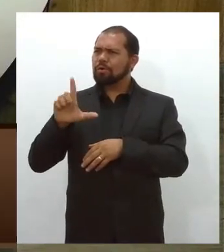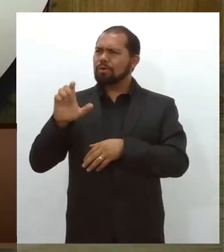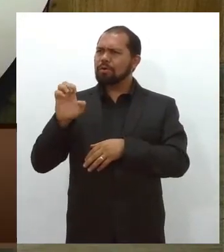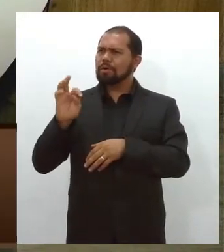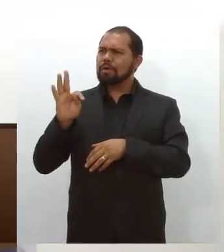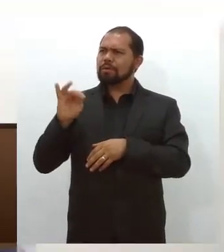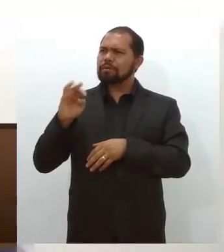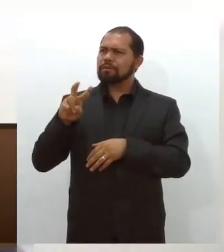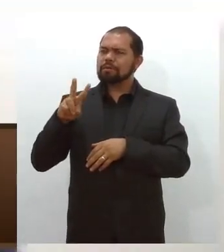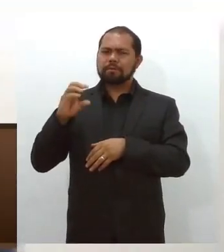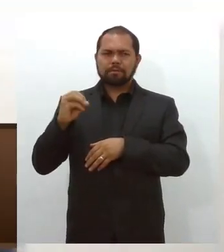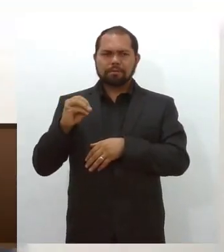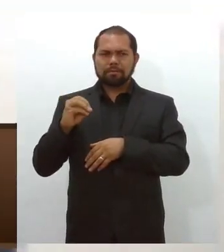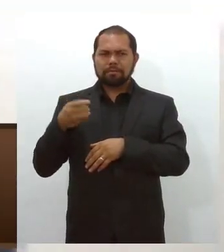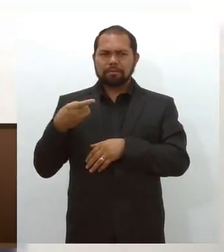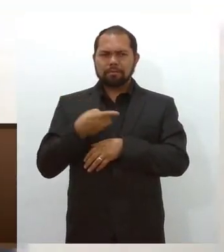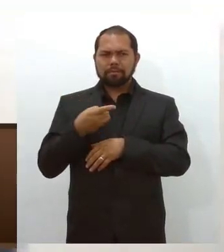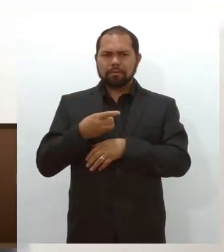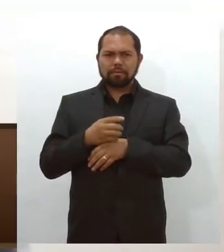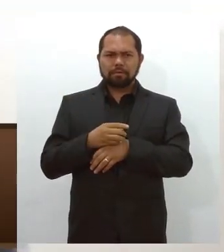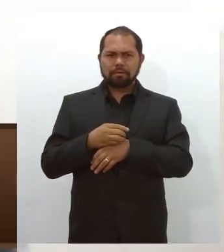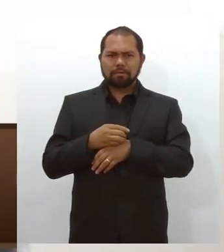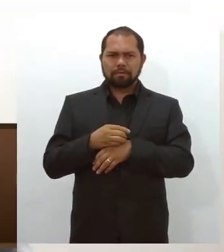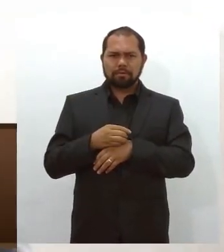Nesse caso aí, é uma